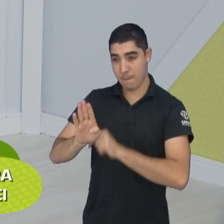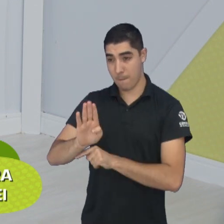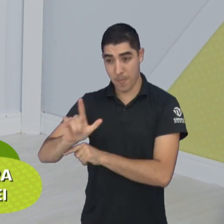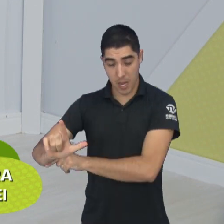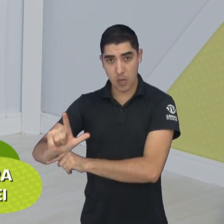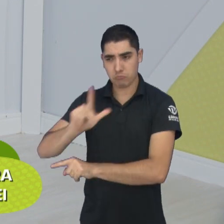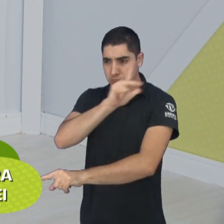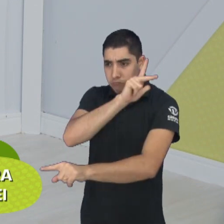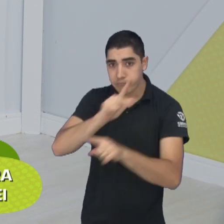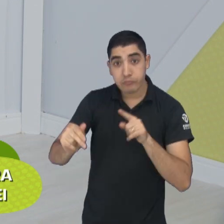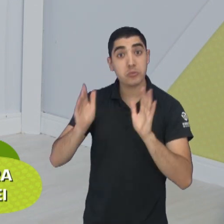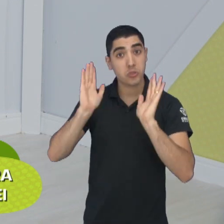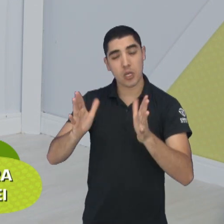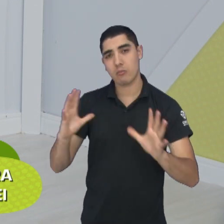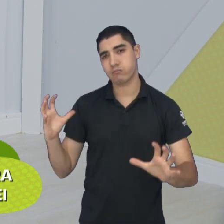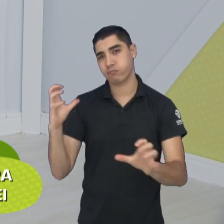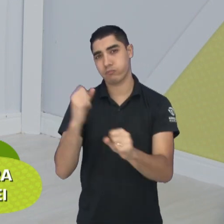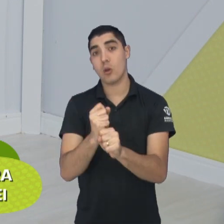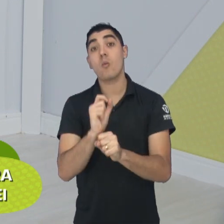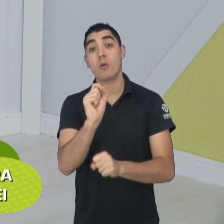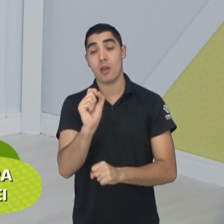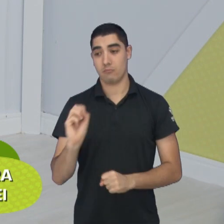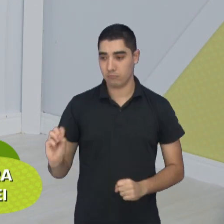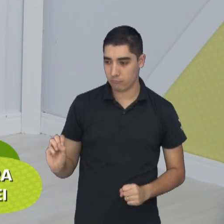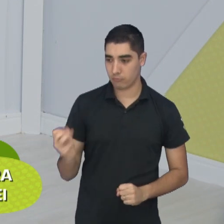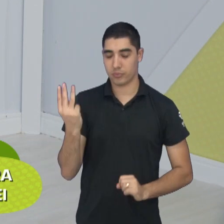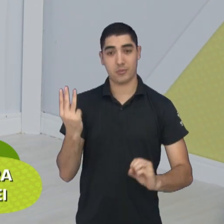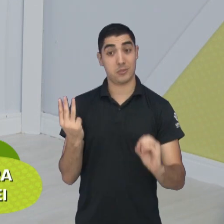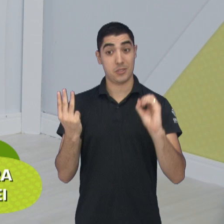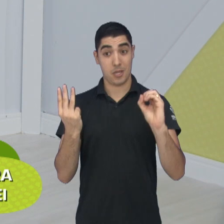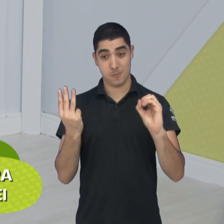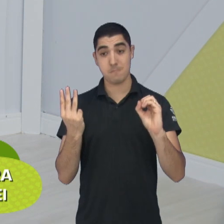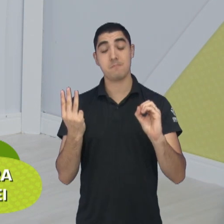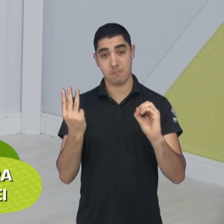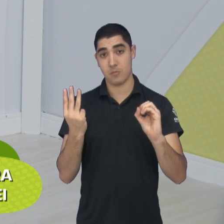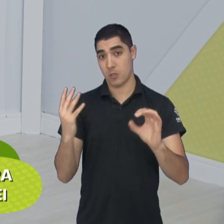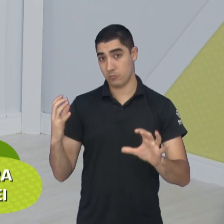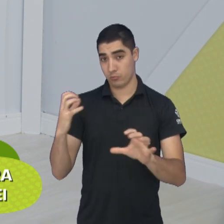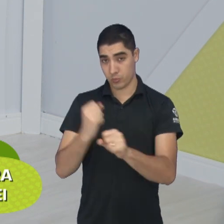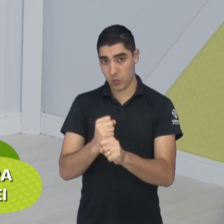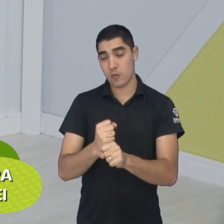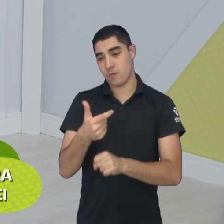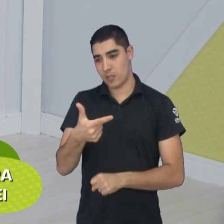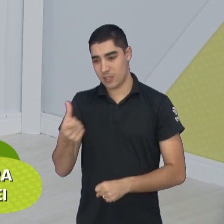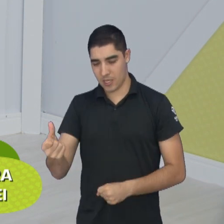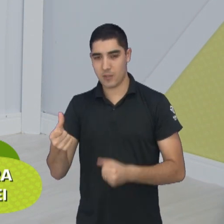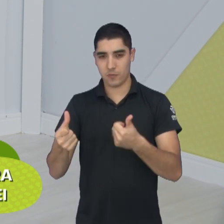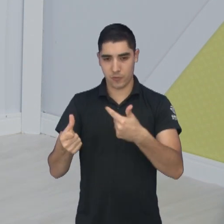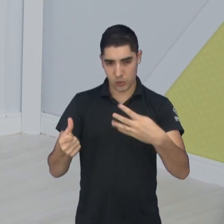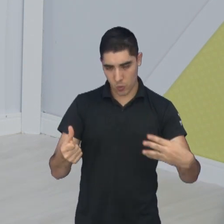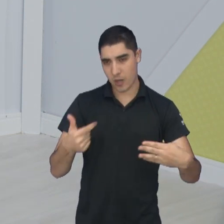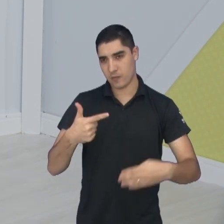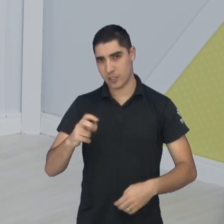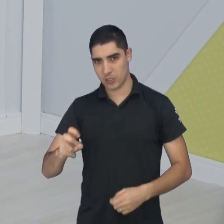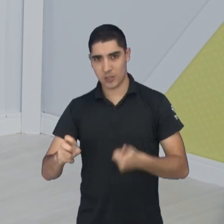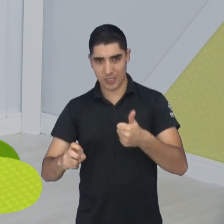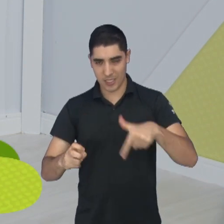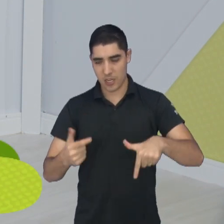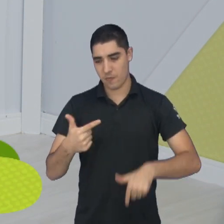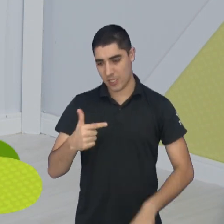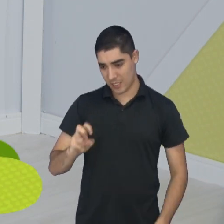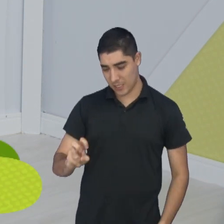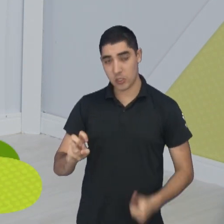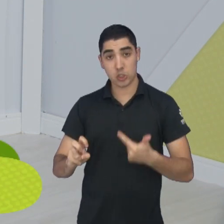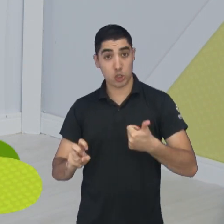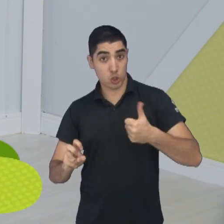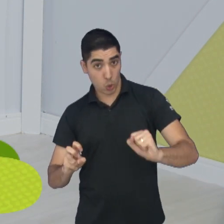os donos da casa pelo placar de 3-0, com parciais de 26-24, 25-17 e